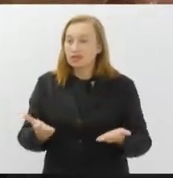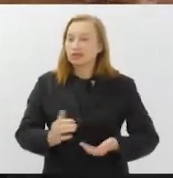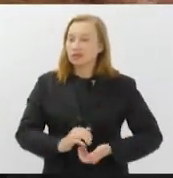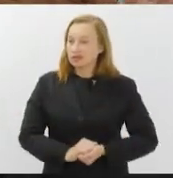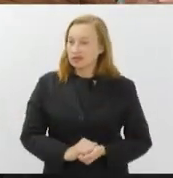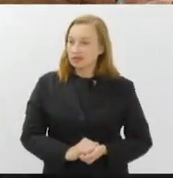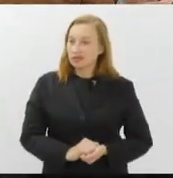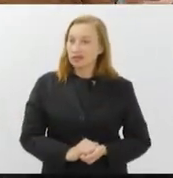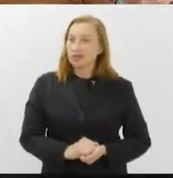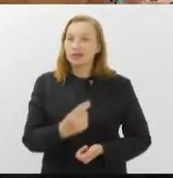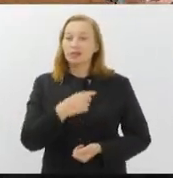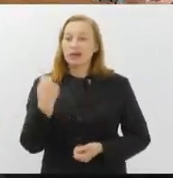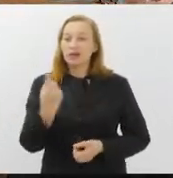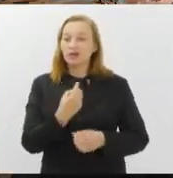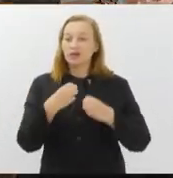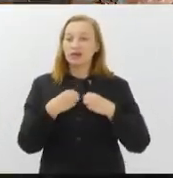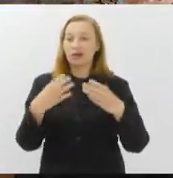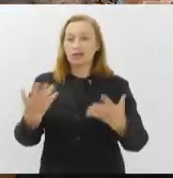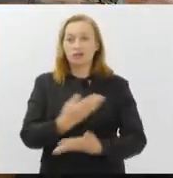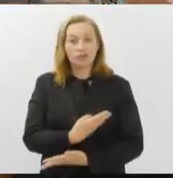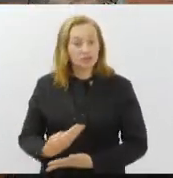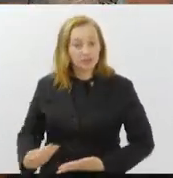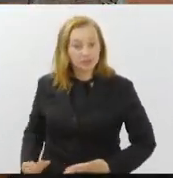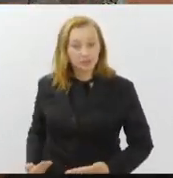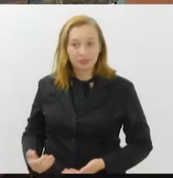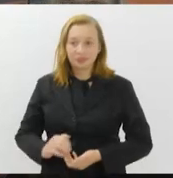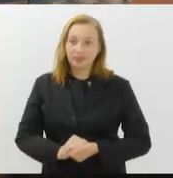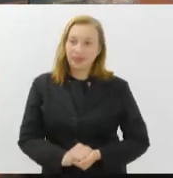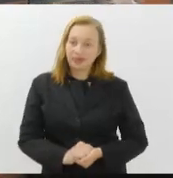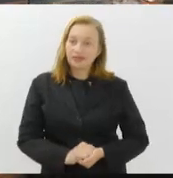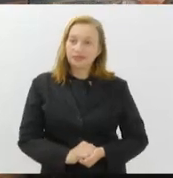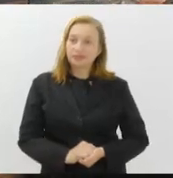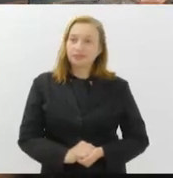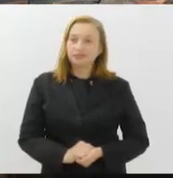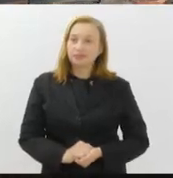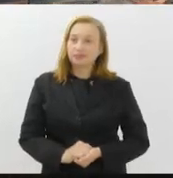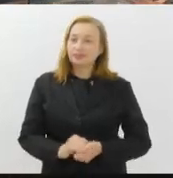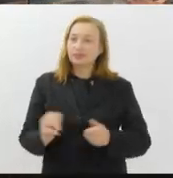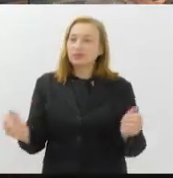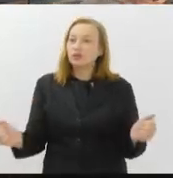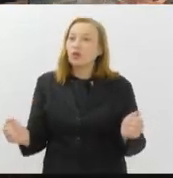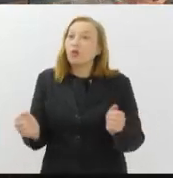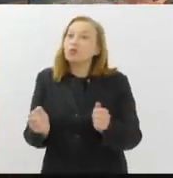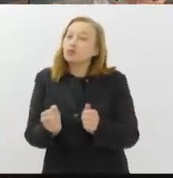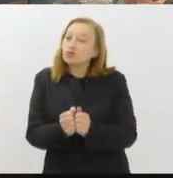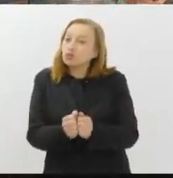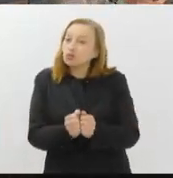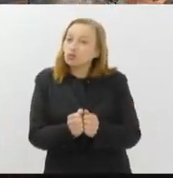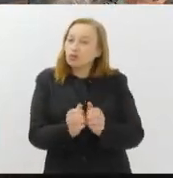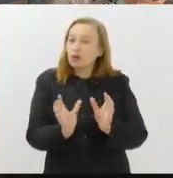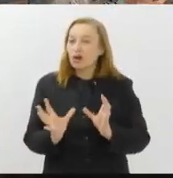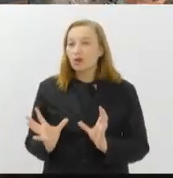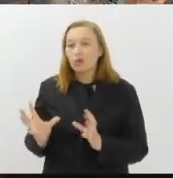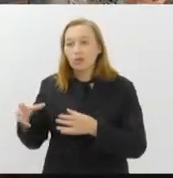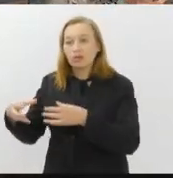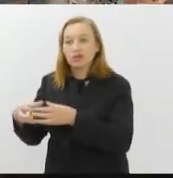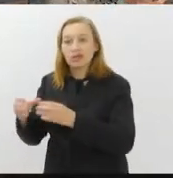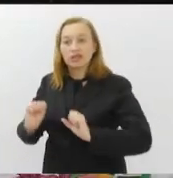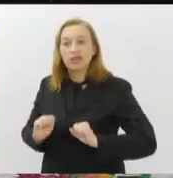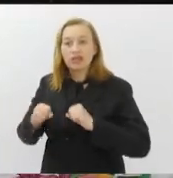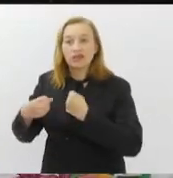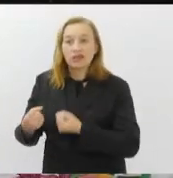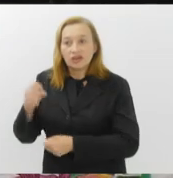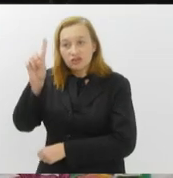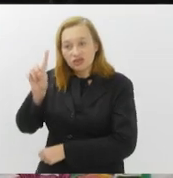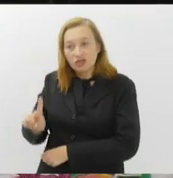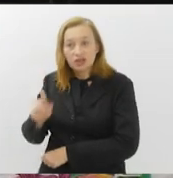nossa audiência pública para realizarmos em conjunto, né, com a Comissão de Defesa dos